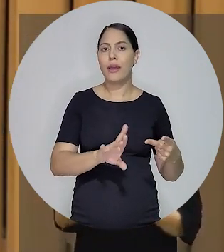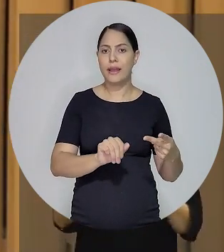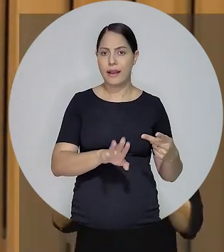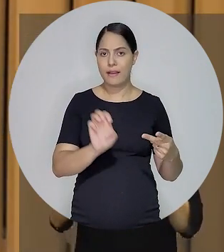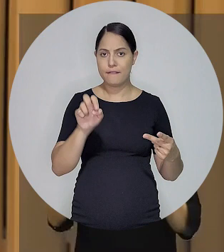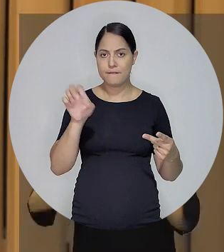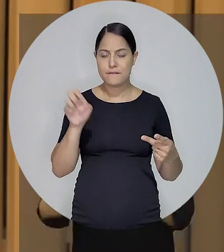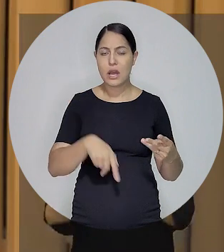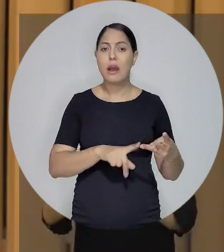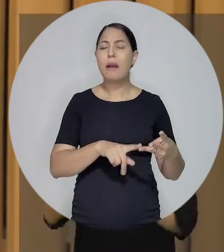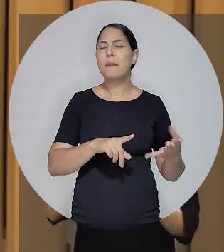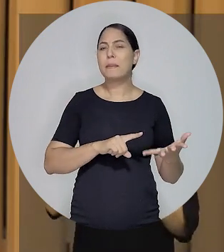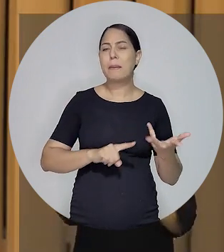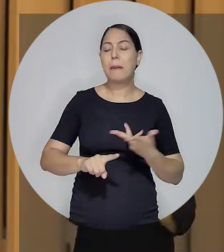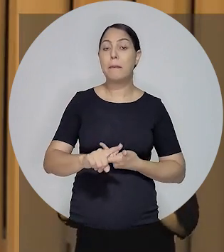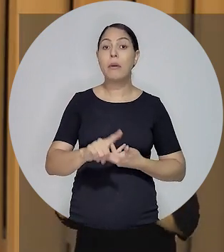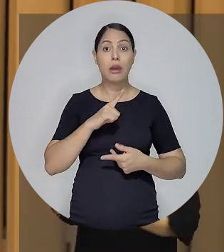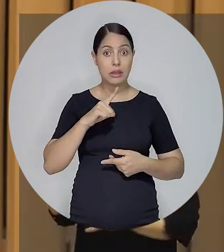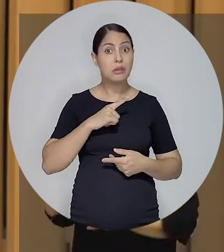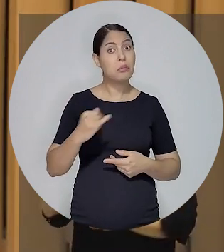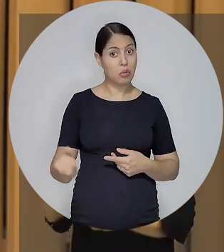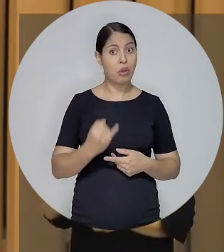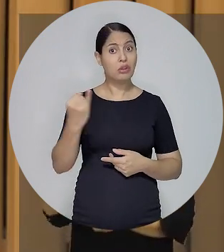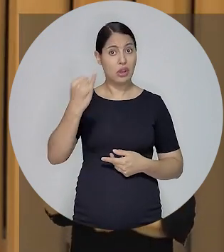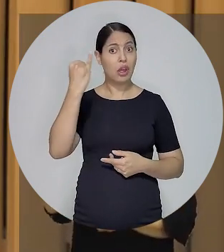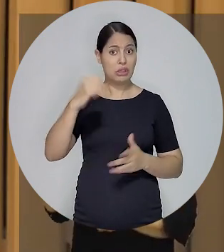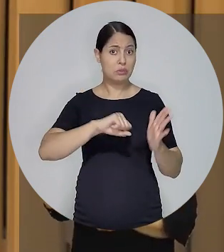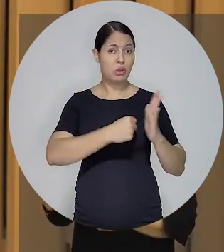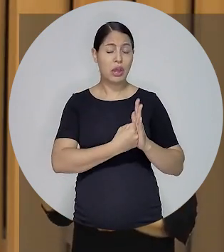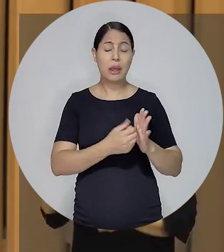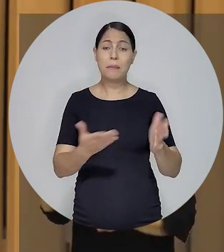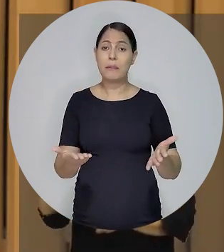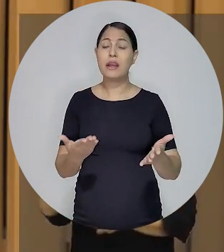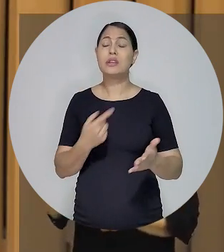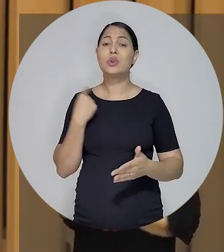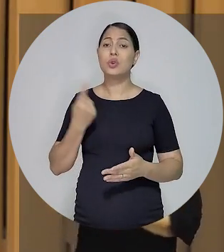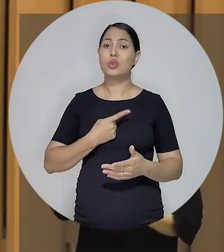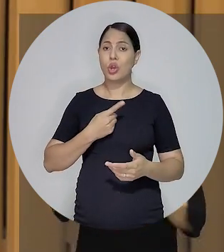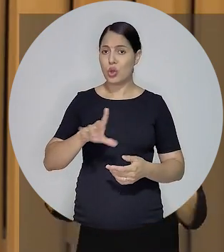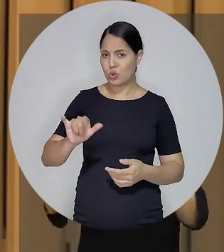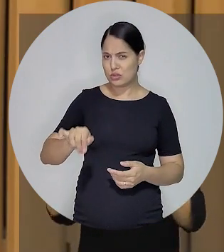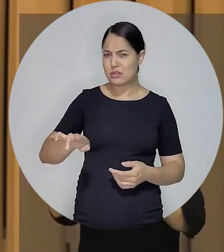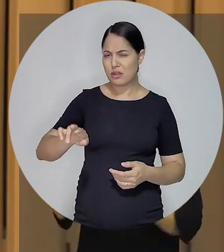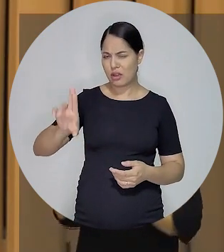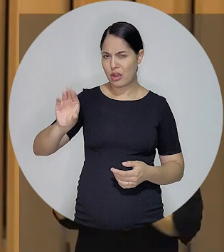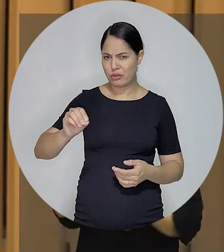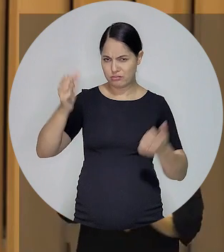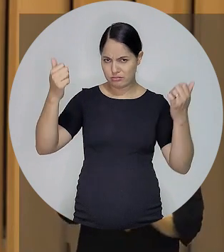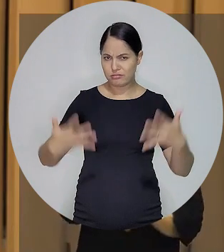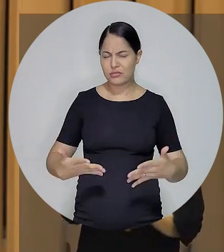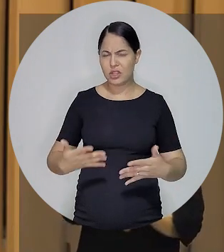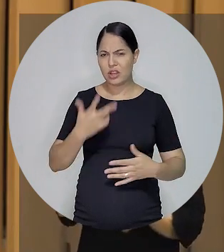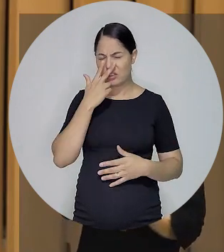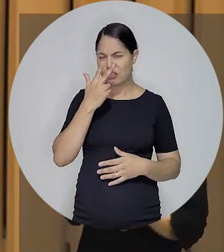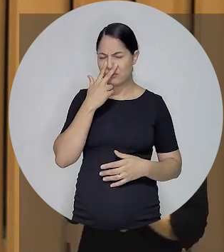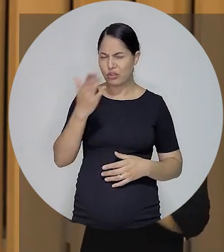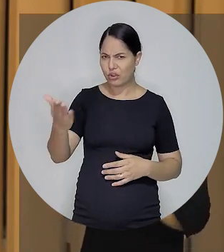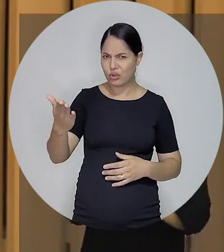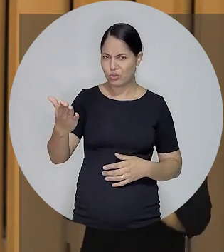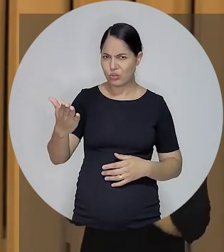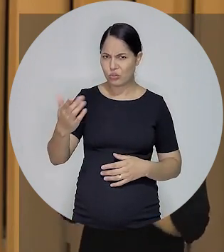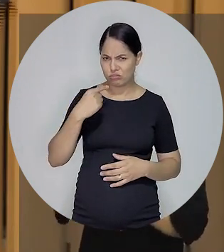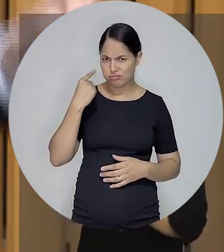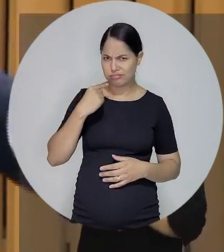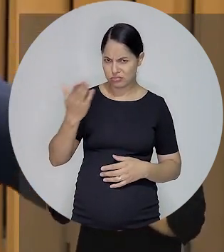cadastros imóveis, no Renavan, tudo isso é muito importante, mas é preciso que nós não... Acho que o senhor falou, doutor Luciano, não obstante